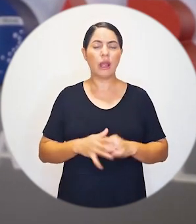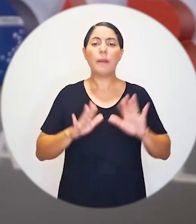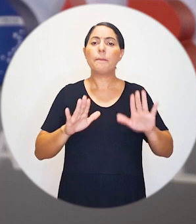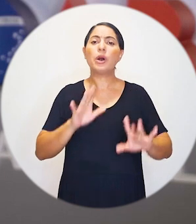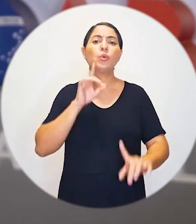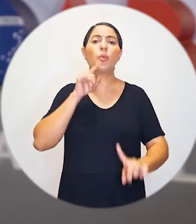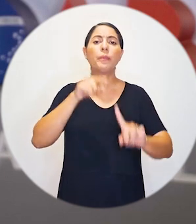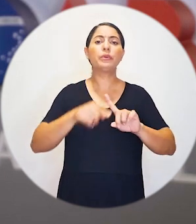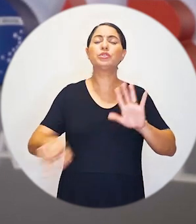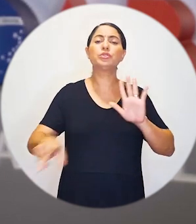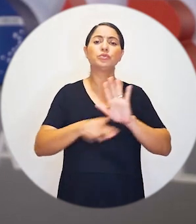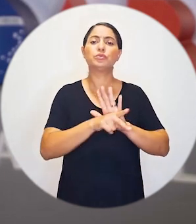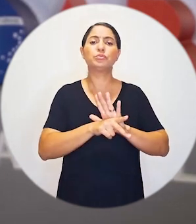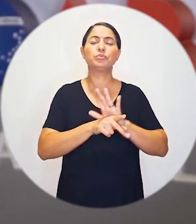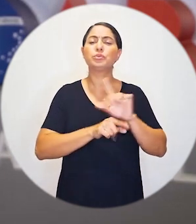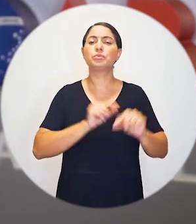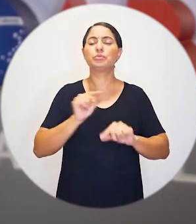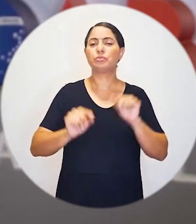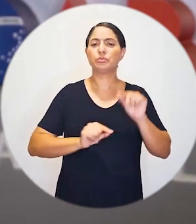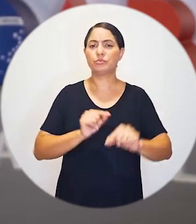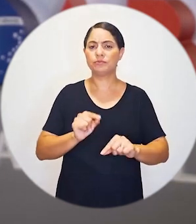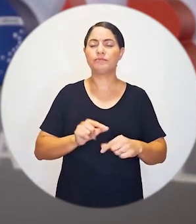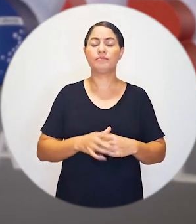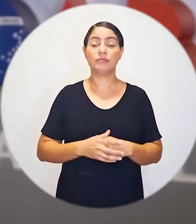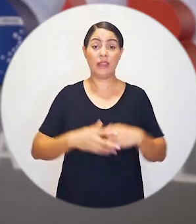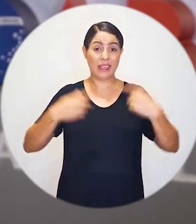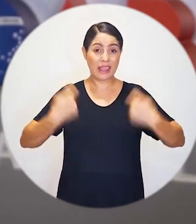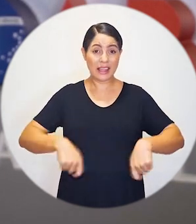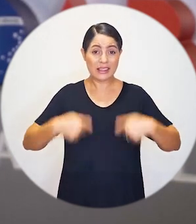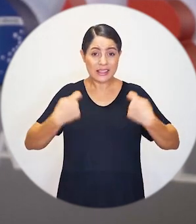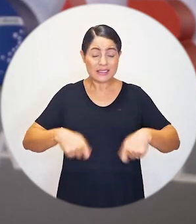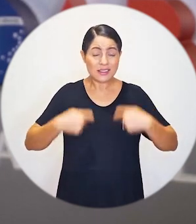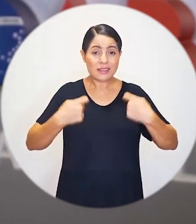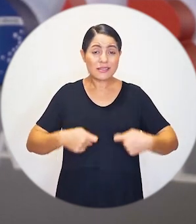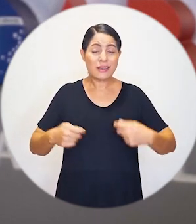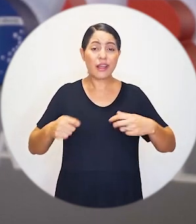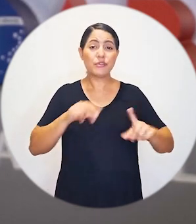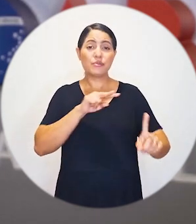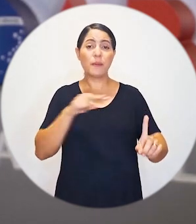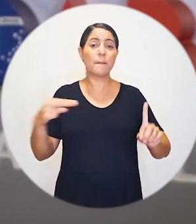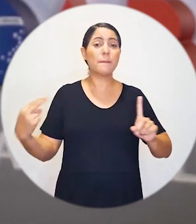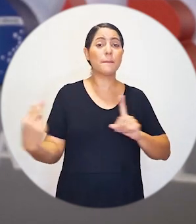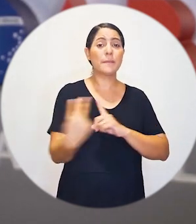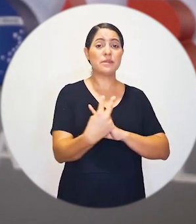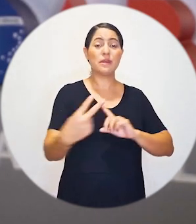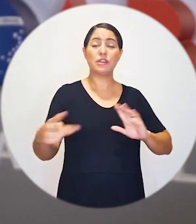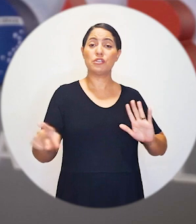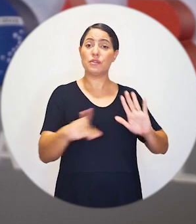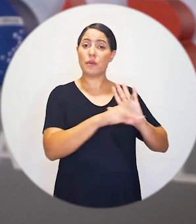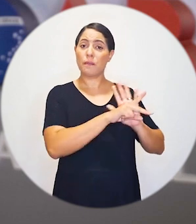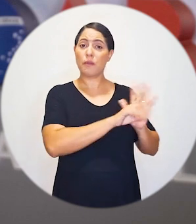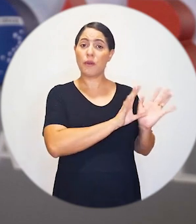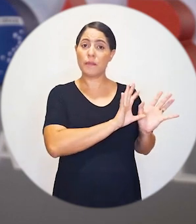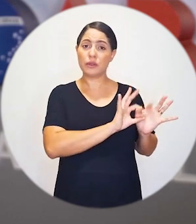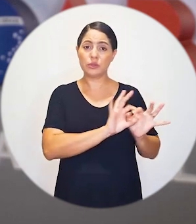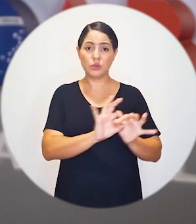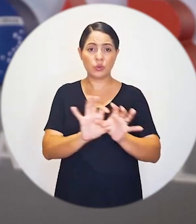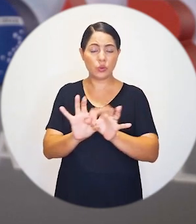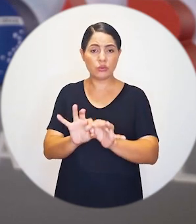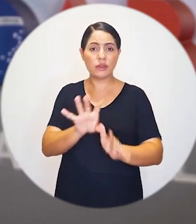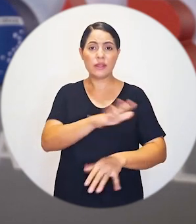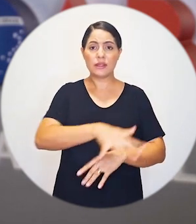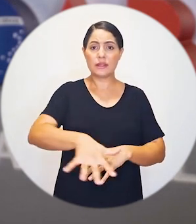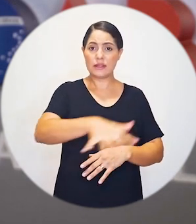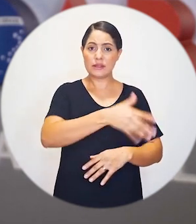seu objeto específico, a necessidade de se lançar um olhar específico para as candidaturas